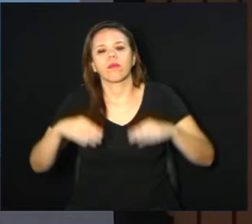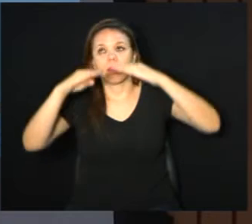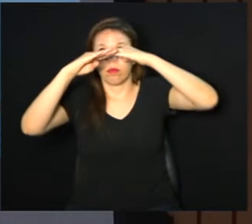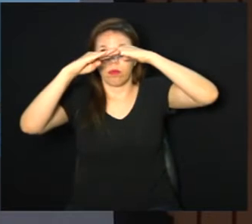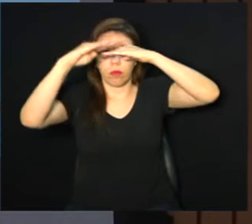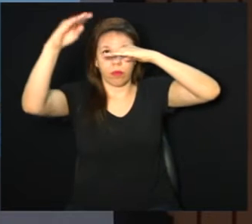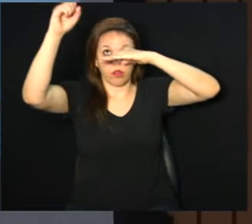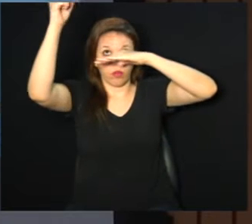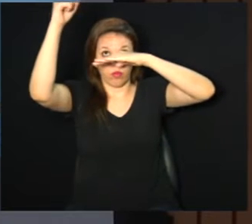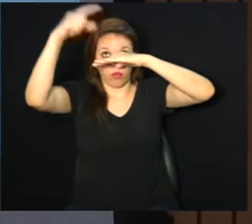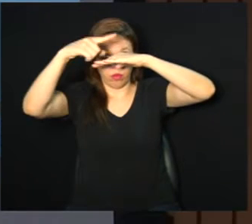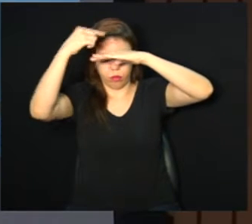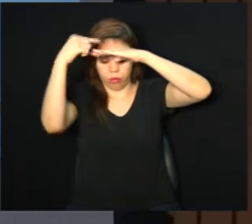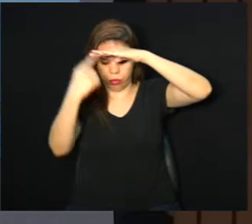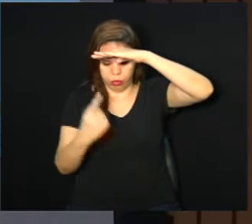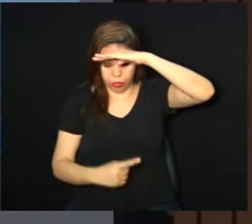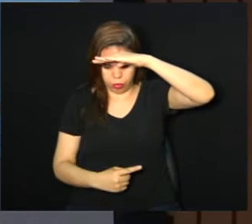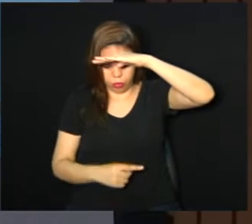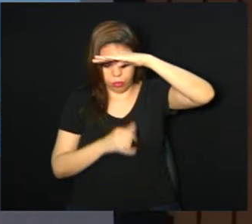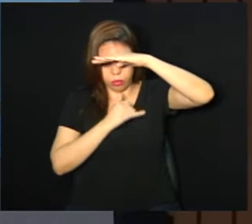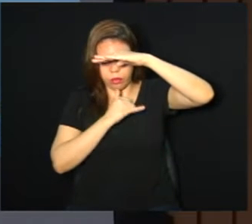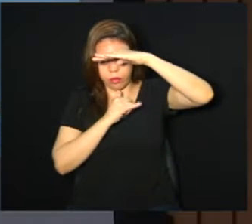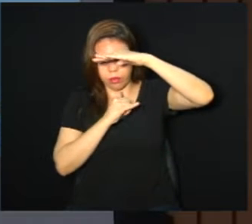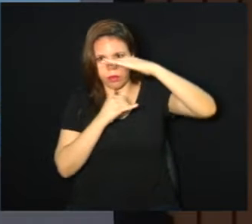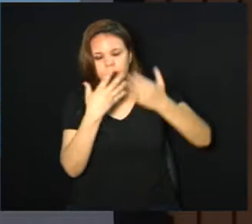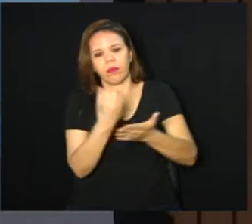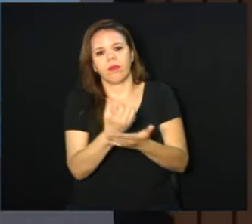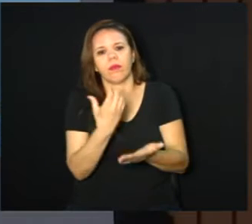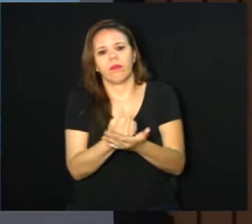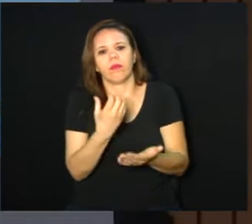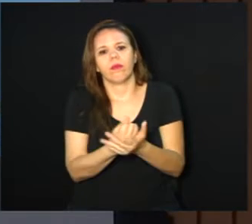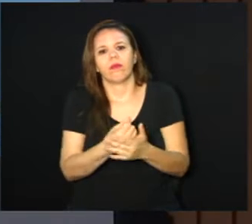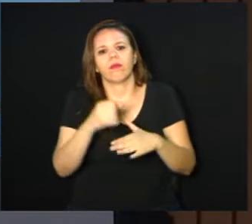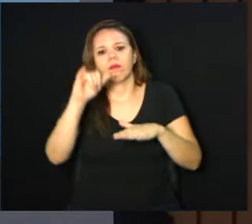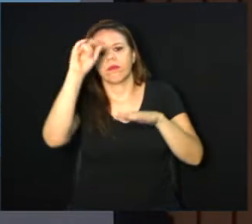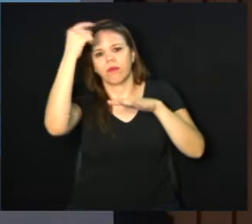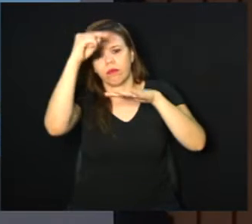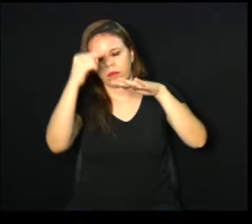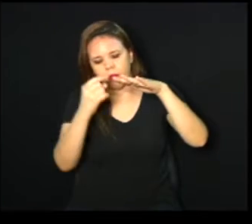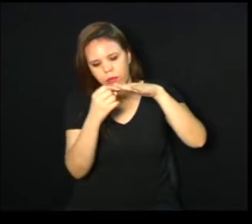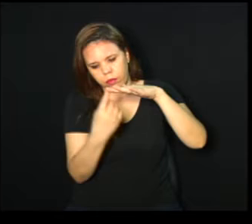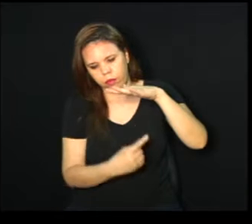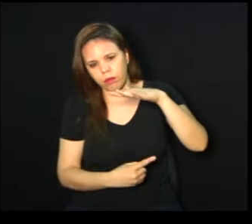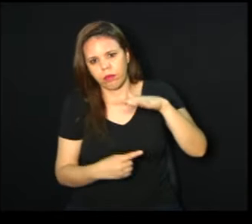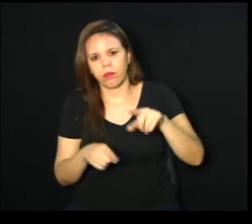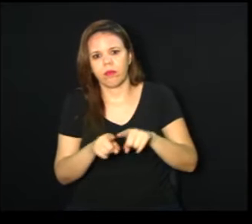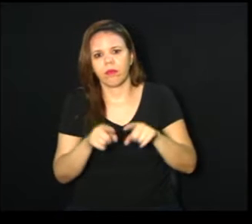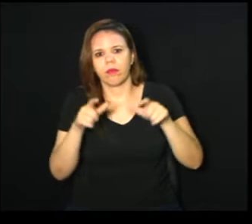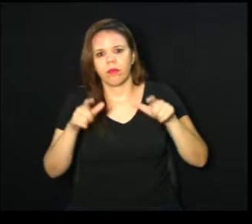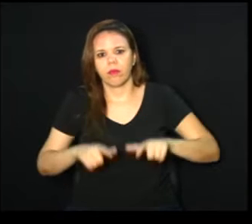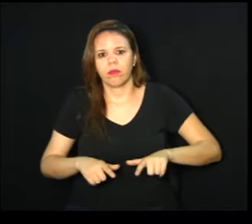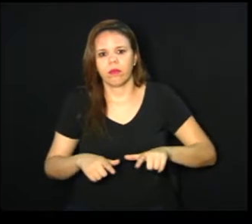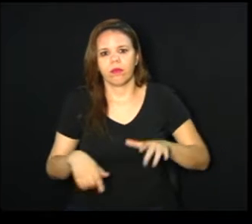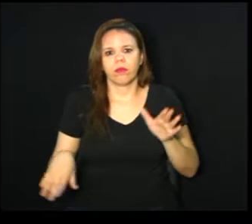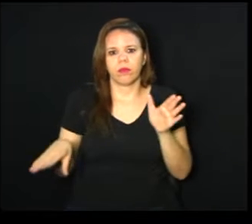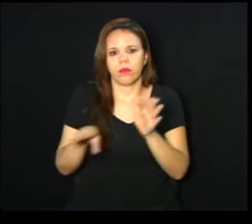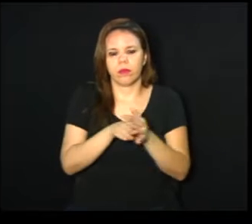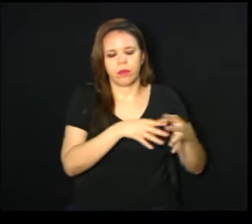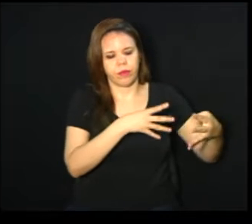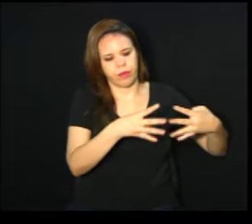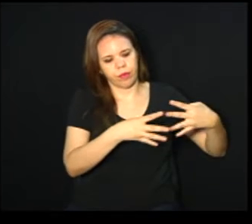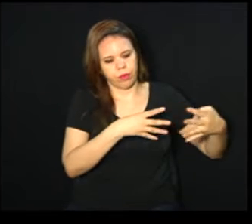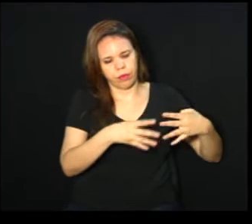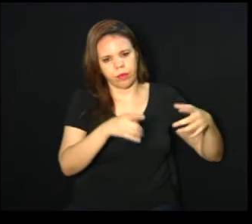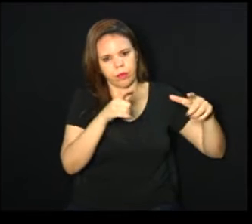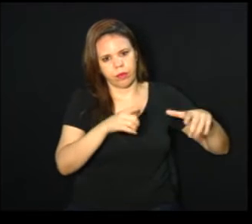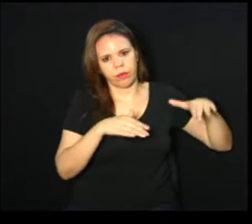de armazenamento de energia. Esse ramo vermelho é o nosso alimentador, que é o ramo elétrico que chega até Barão Geraldo. No centro